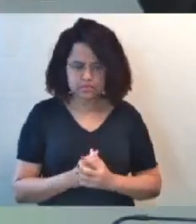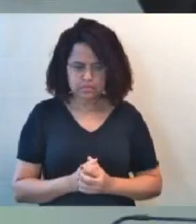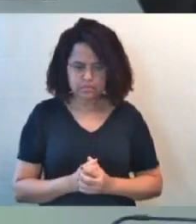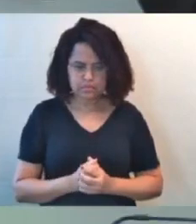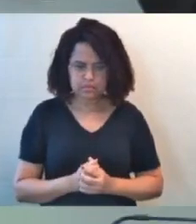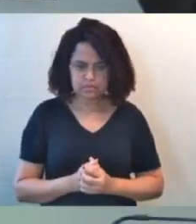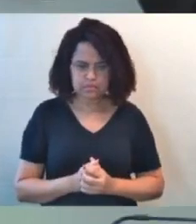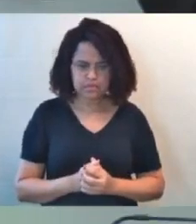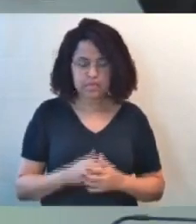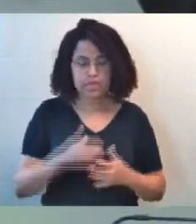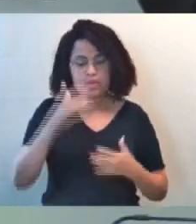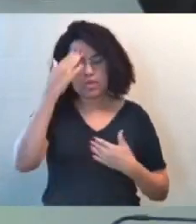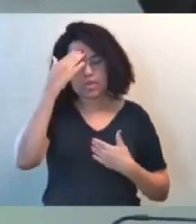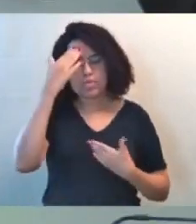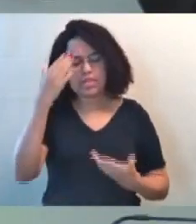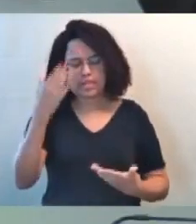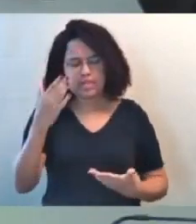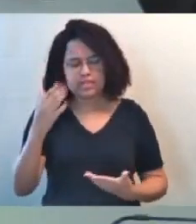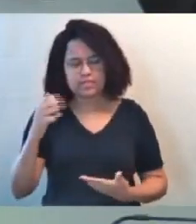Obrigado, superintendente.